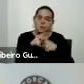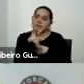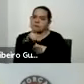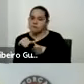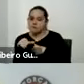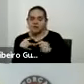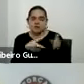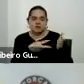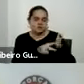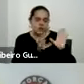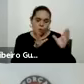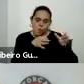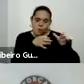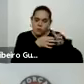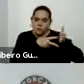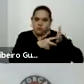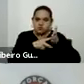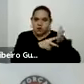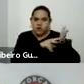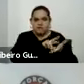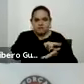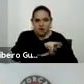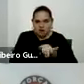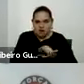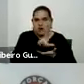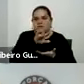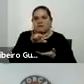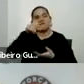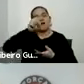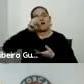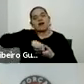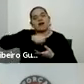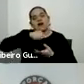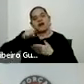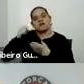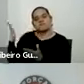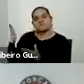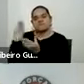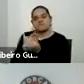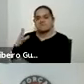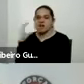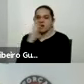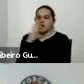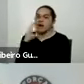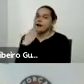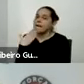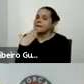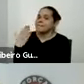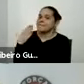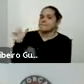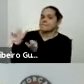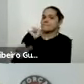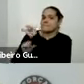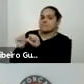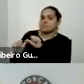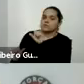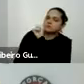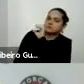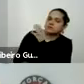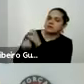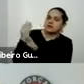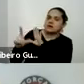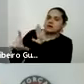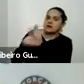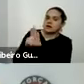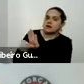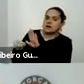sindicatos, das centrais, devem sim entrar o mais breve possível contra esta portaria,